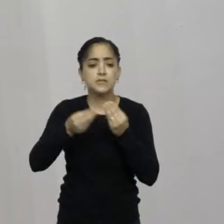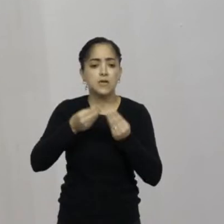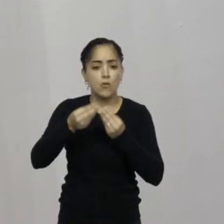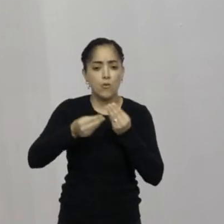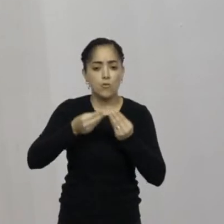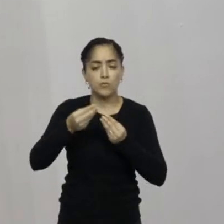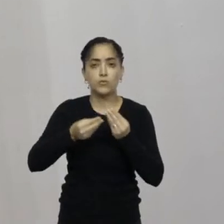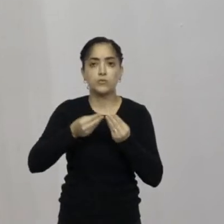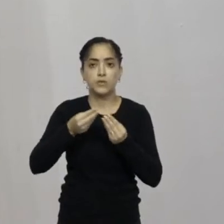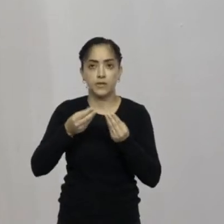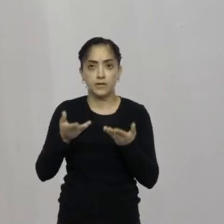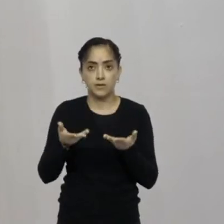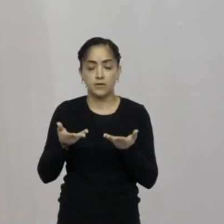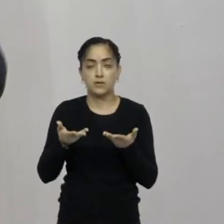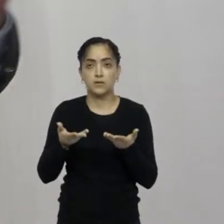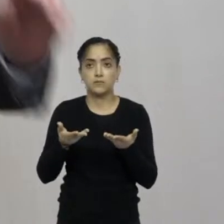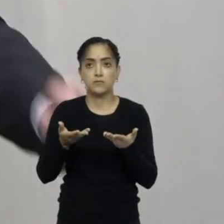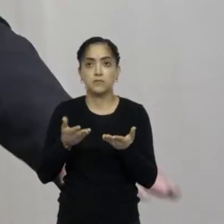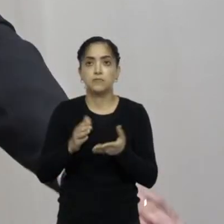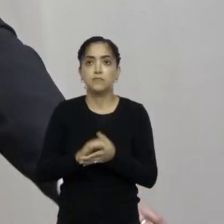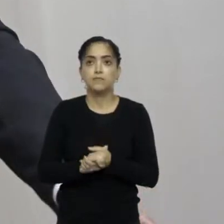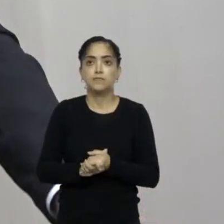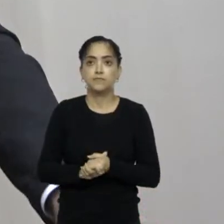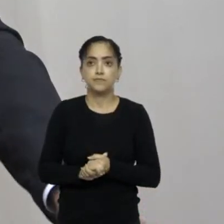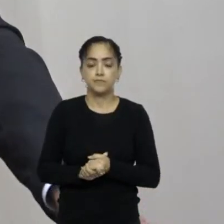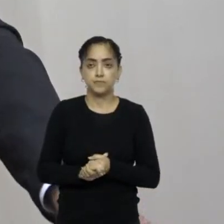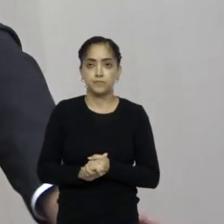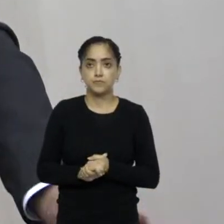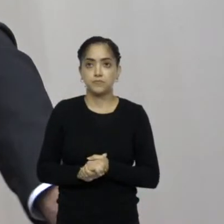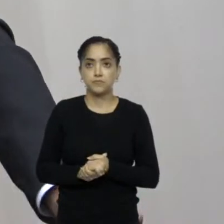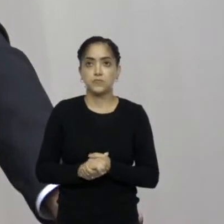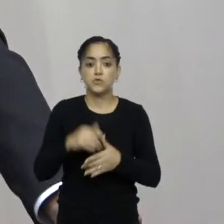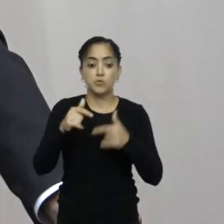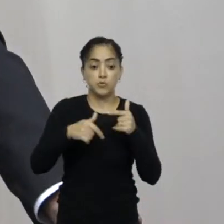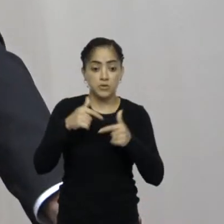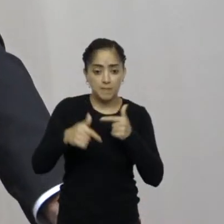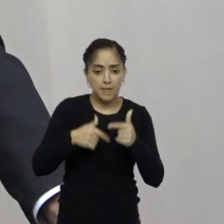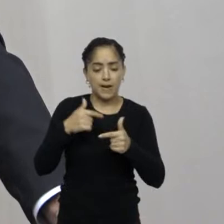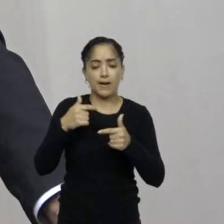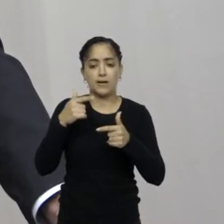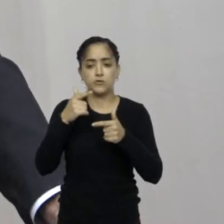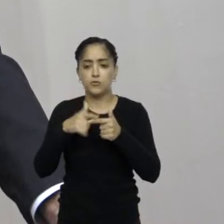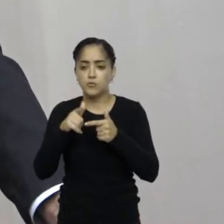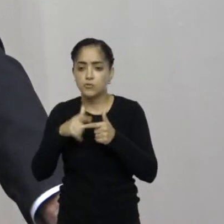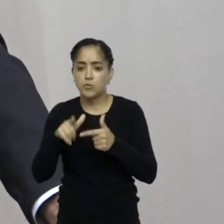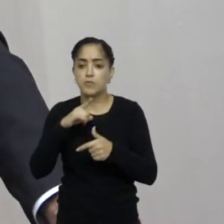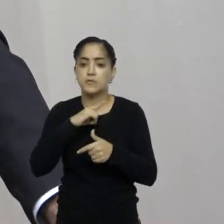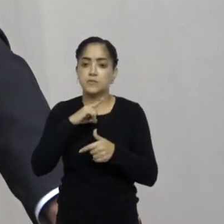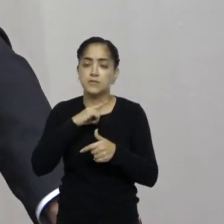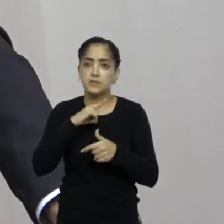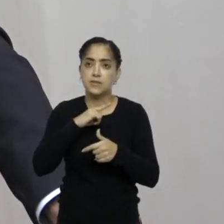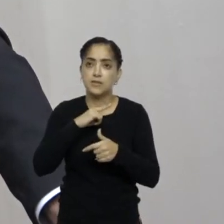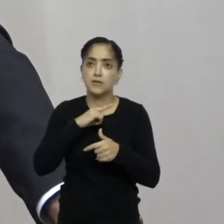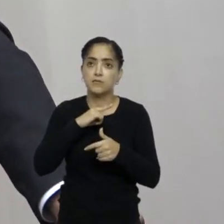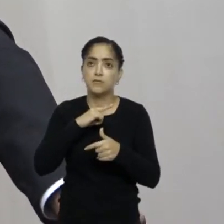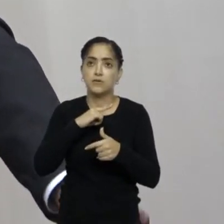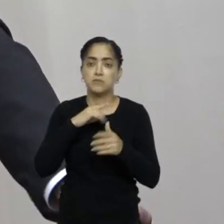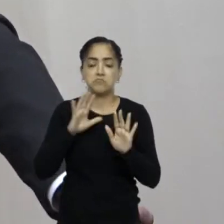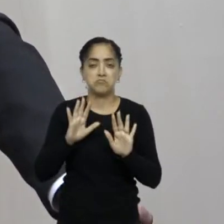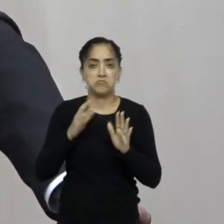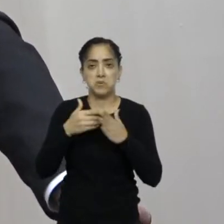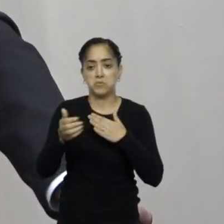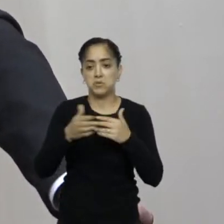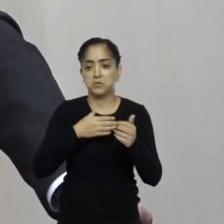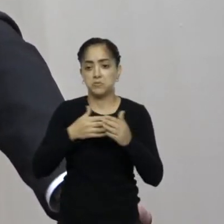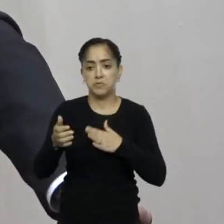que, enfim, me aguardava, conhecer os gargalos do nosso Estado, e aí, para mim, pouco importa se